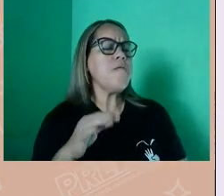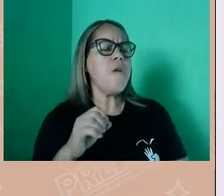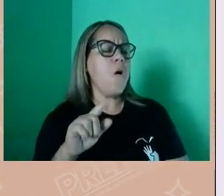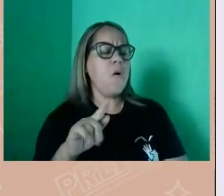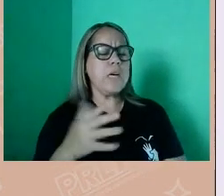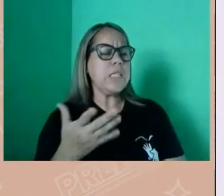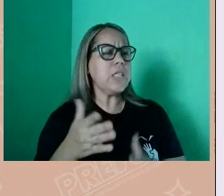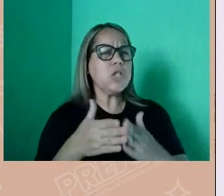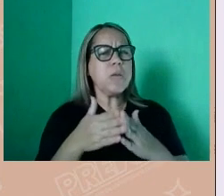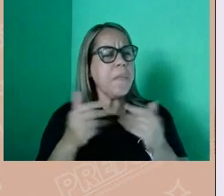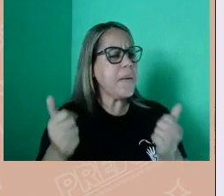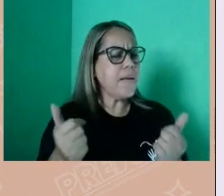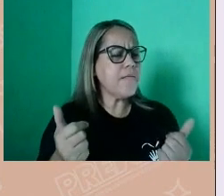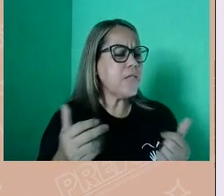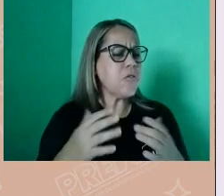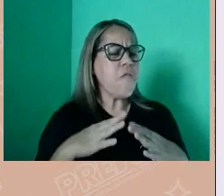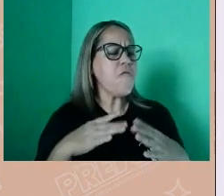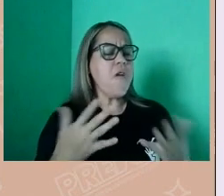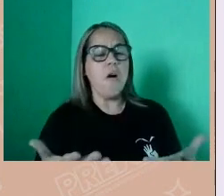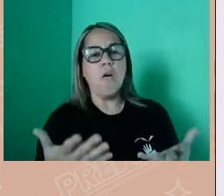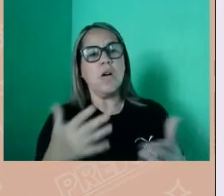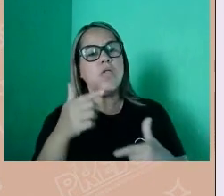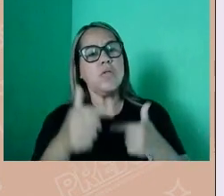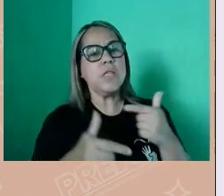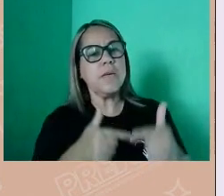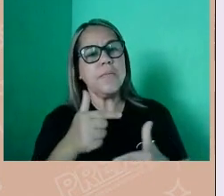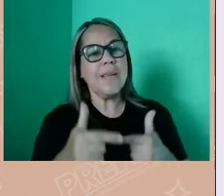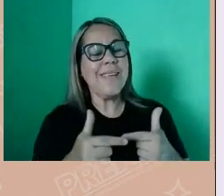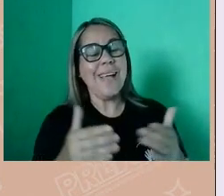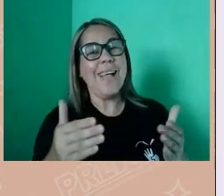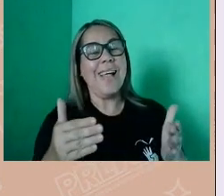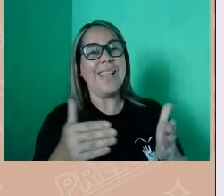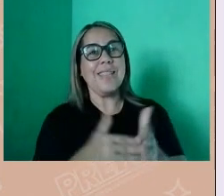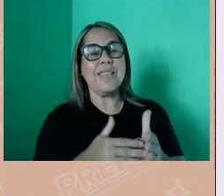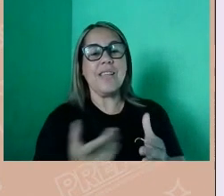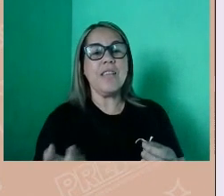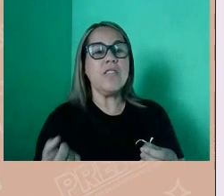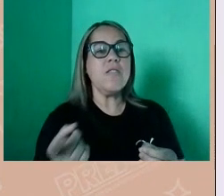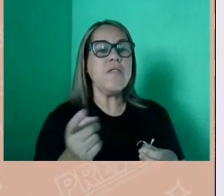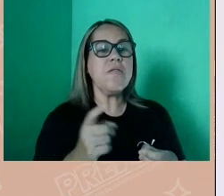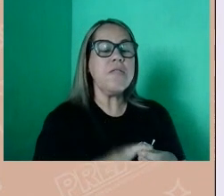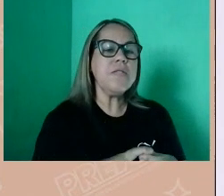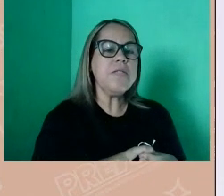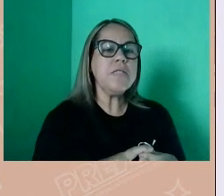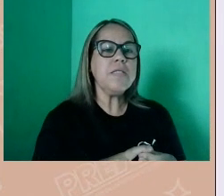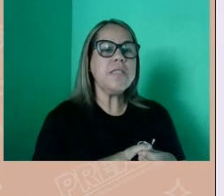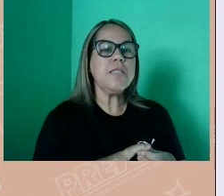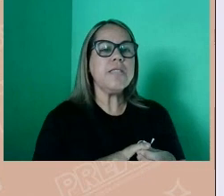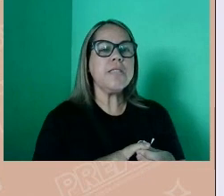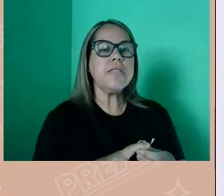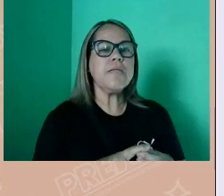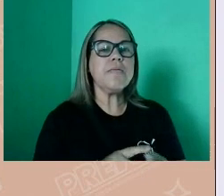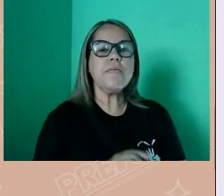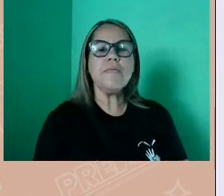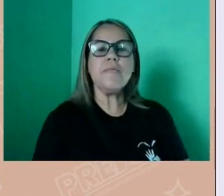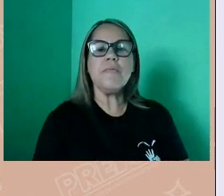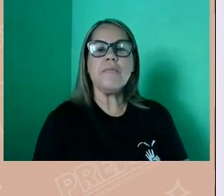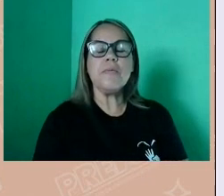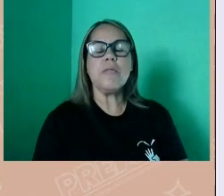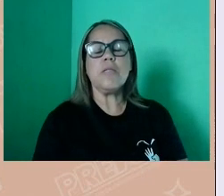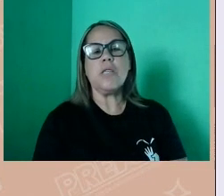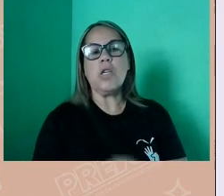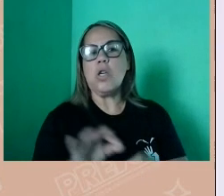pede para que eles tirem folga do trabalho até a situação voltar to a normal order para a ordem normal